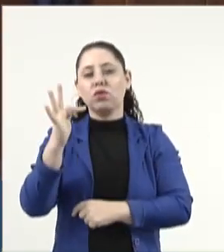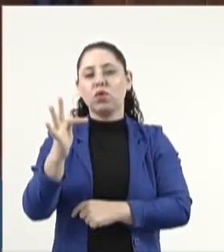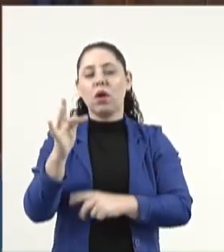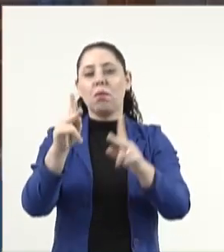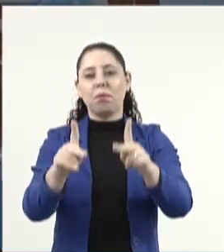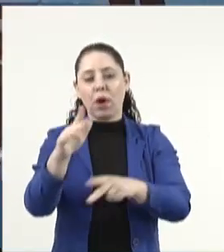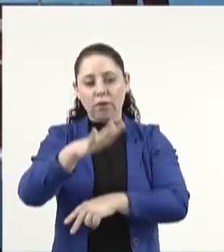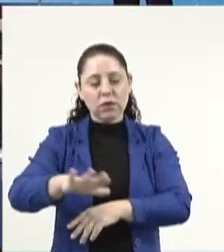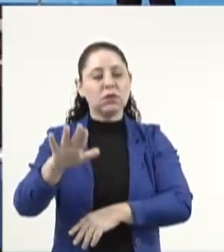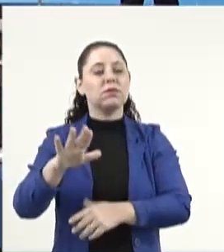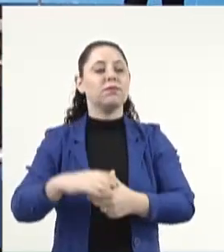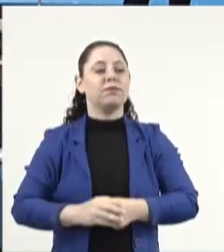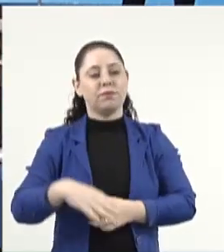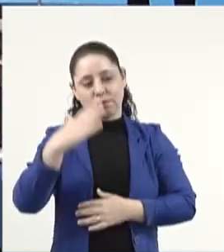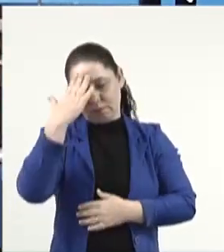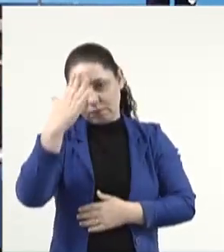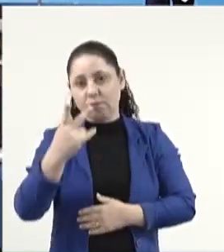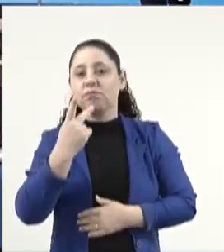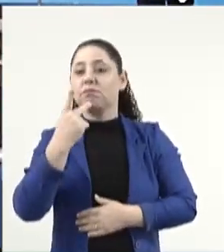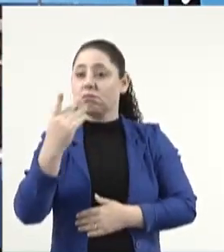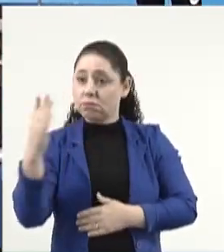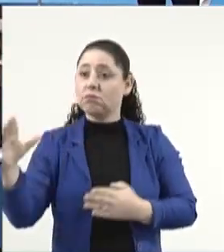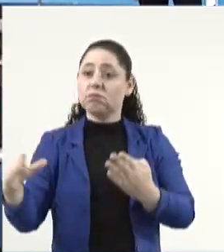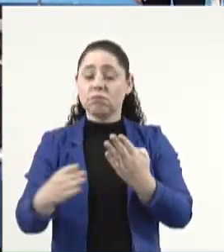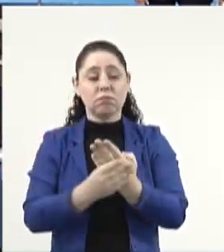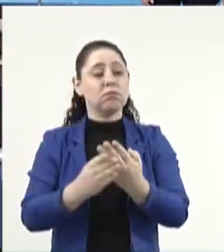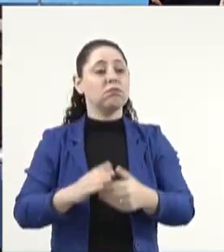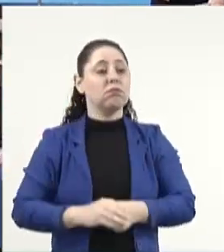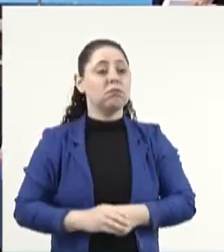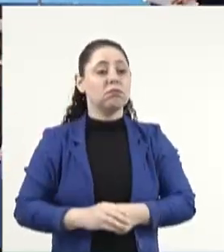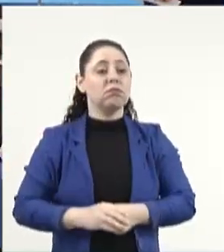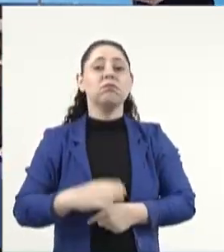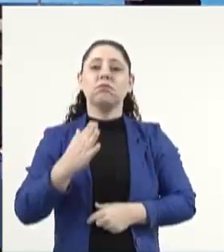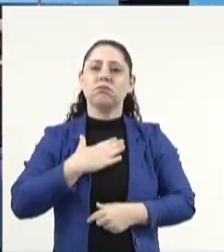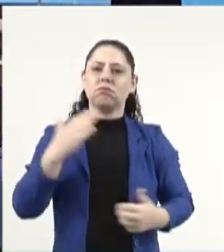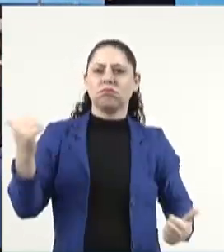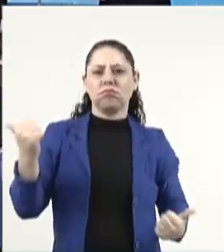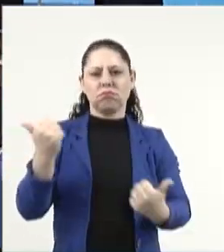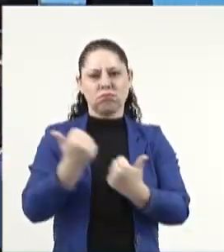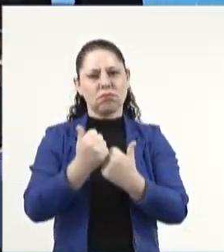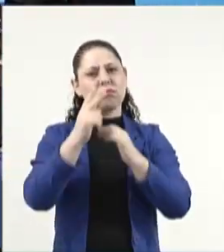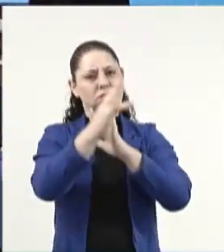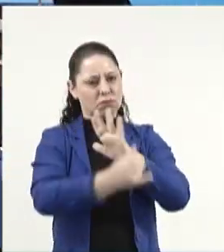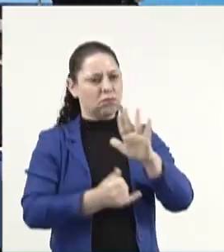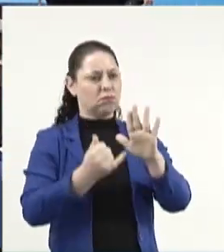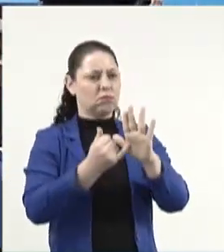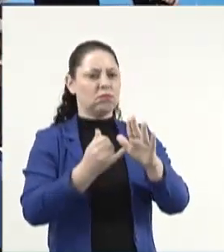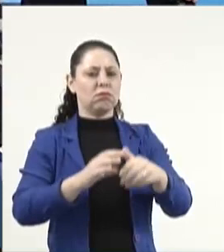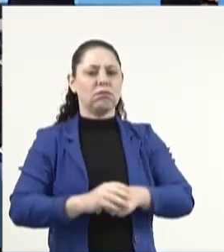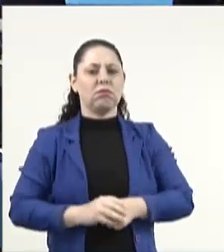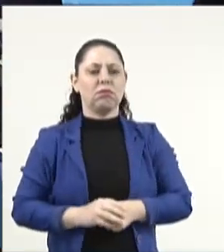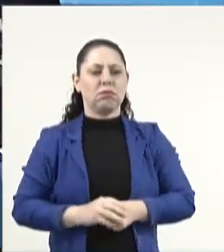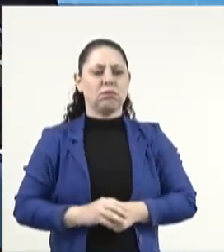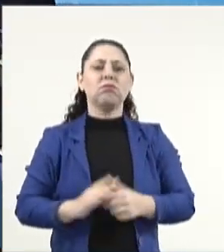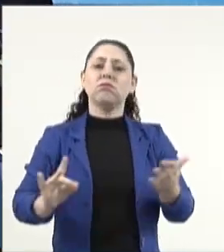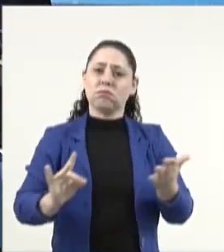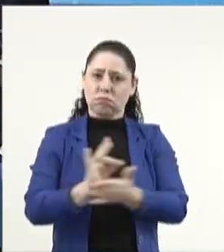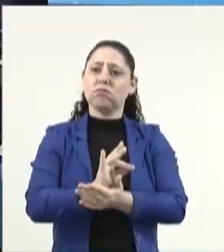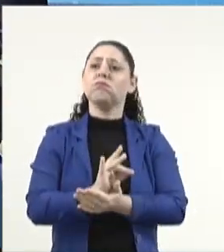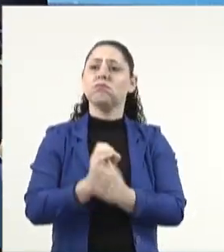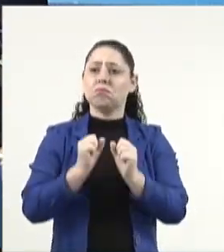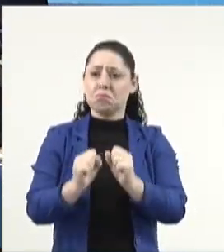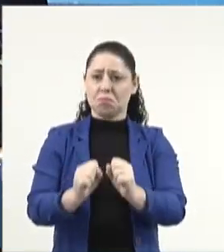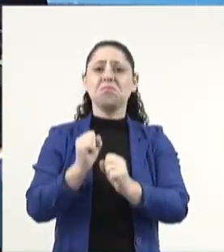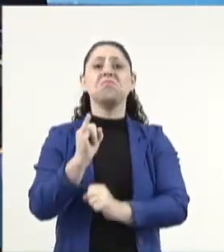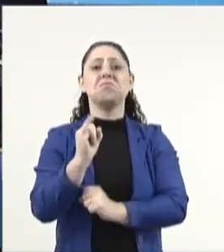e a sociedade. Obrigado. Agradeço a parte. Vossa Excelência terá o meu apoio nesse projeto, assinatura,